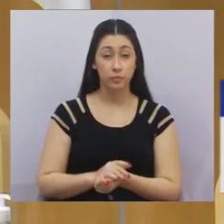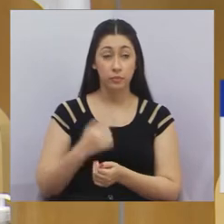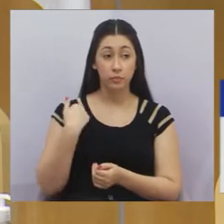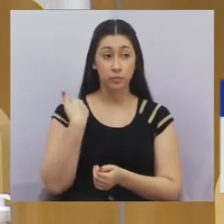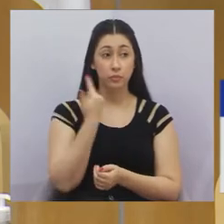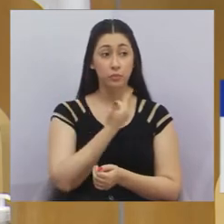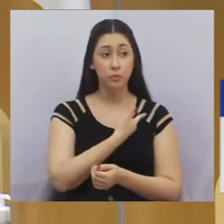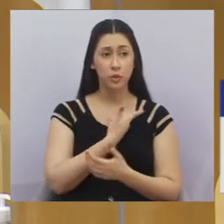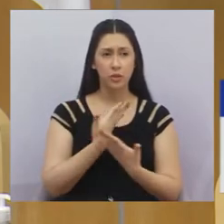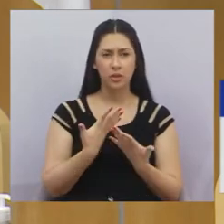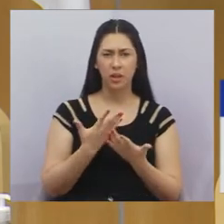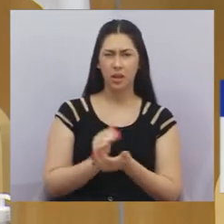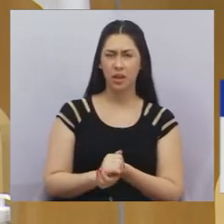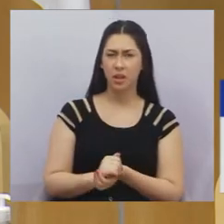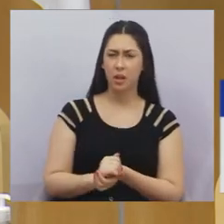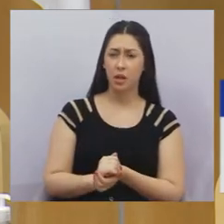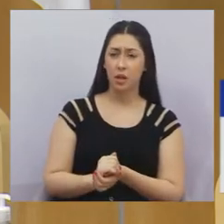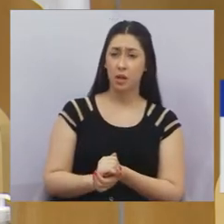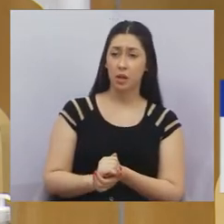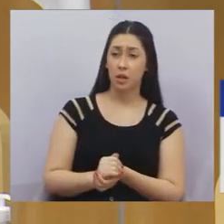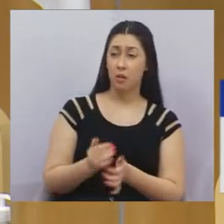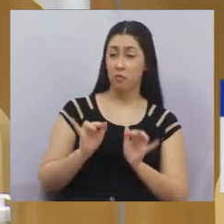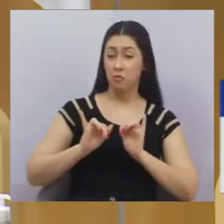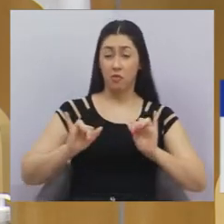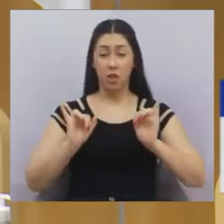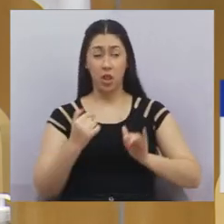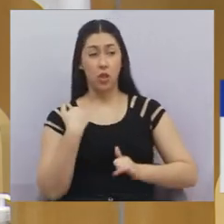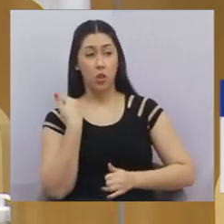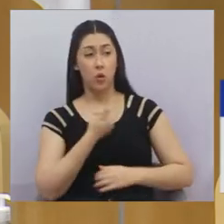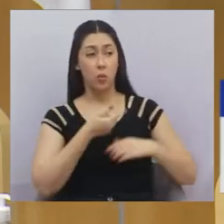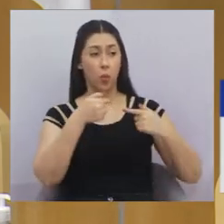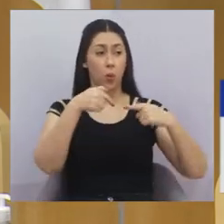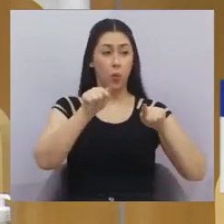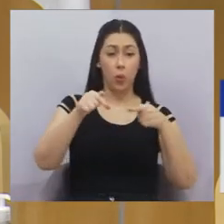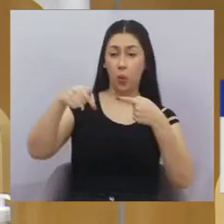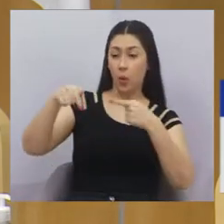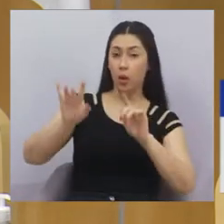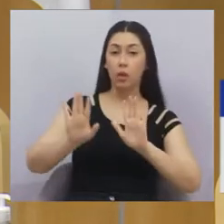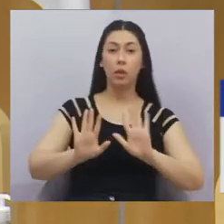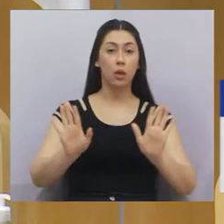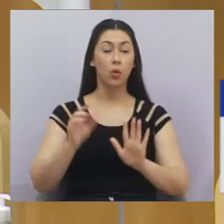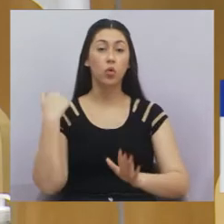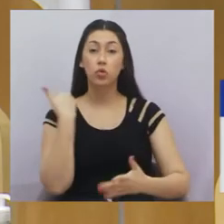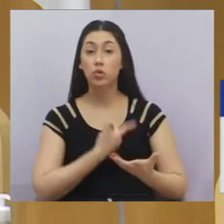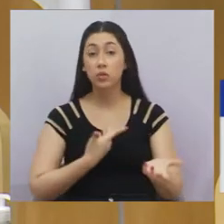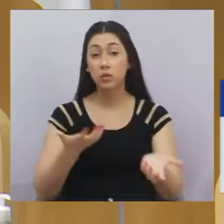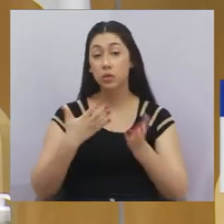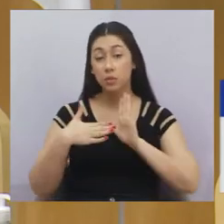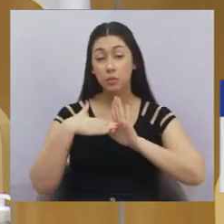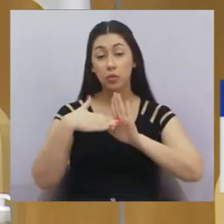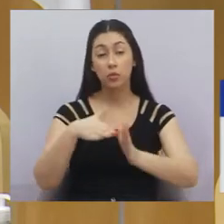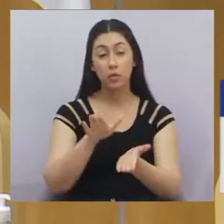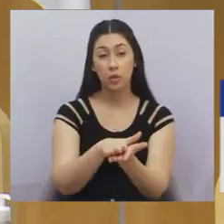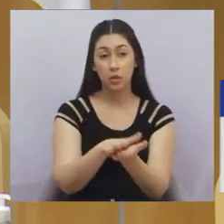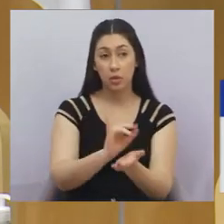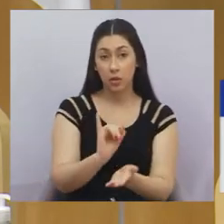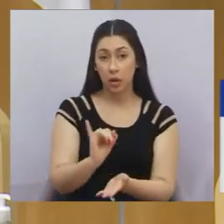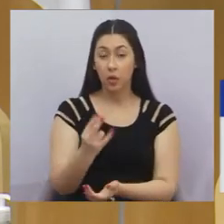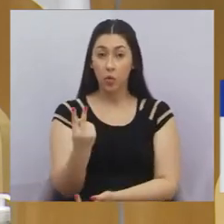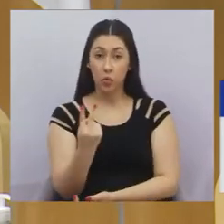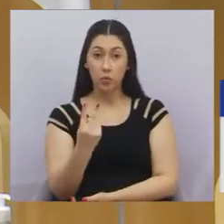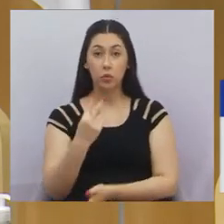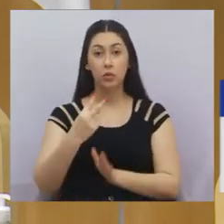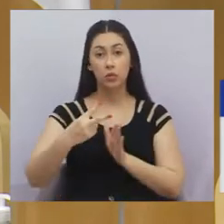não nos denominamos de situação de oposição, e sim de pessoas que querem o bem de Jacareí. Dois